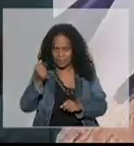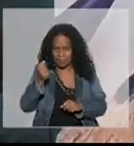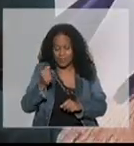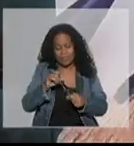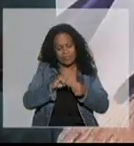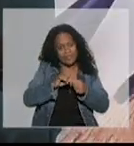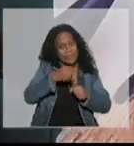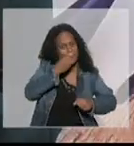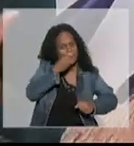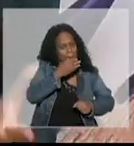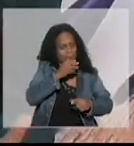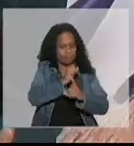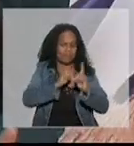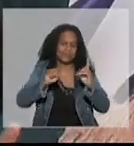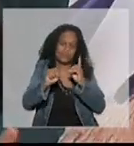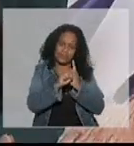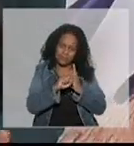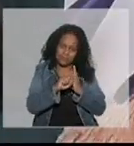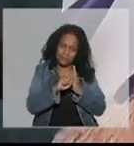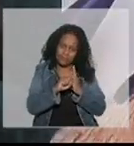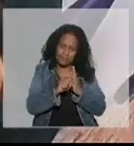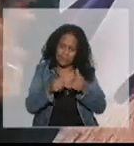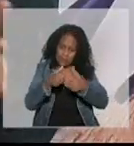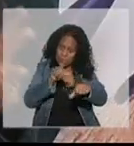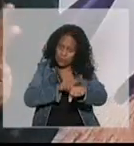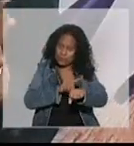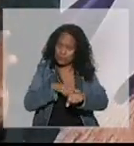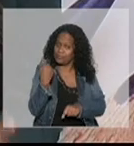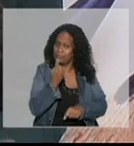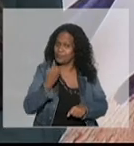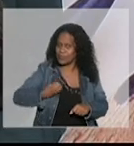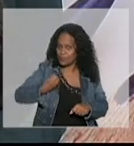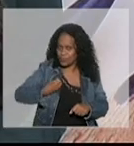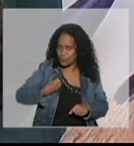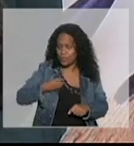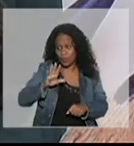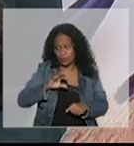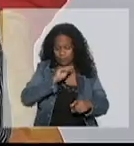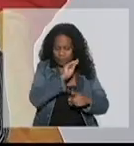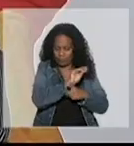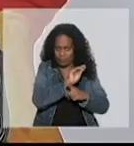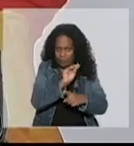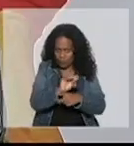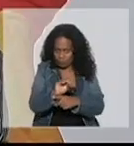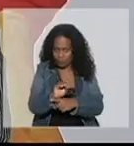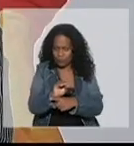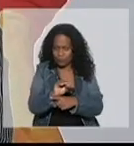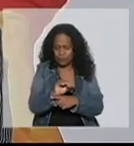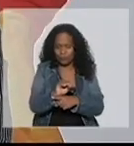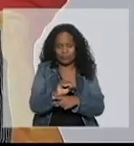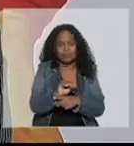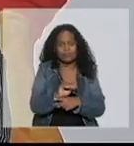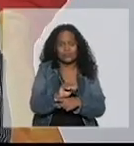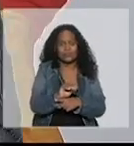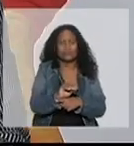mais, que traria um bem enorme para a nossa sociedade, principalmente nesse momento que a gente vive. A conservação, principalmente,